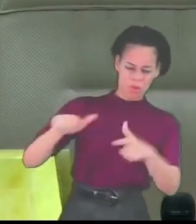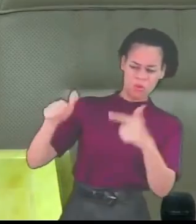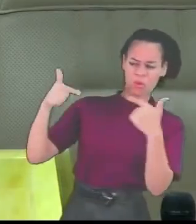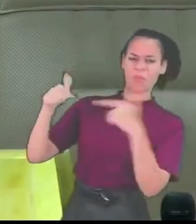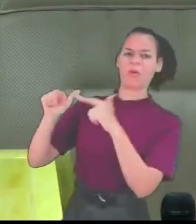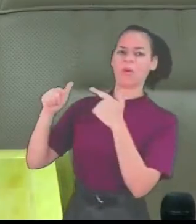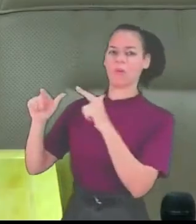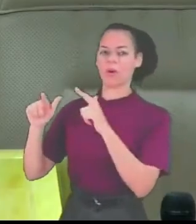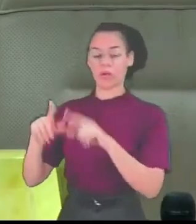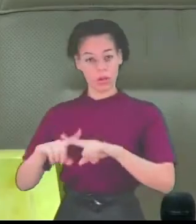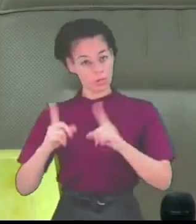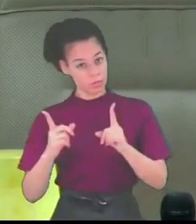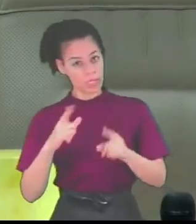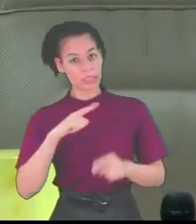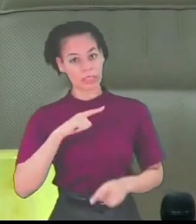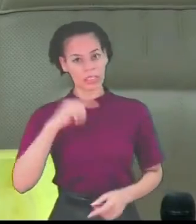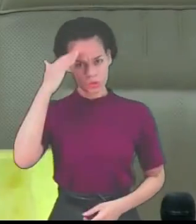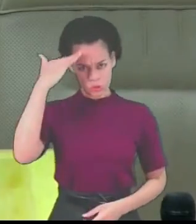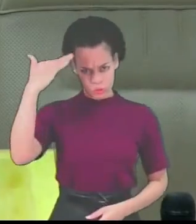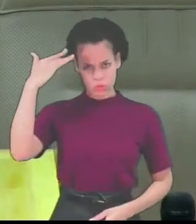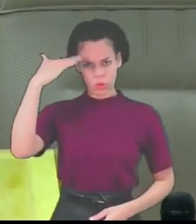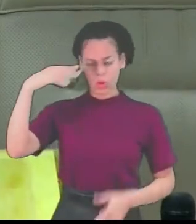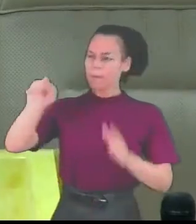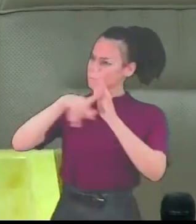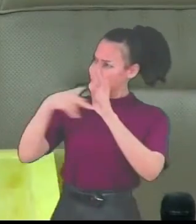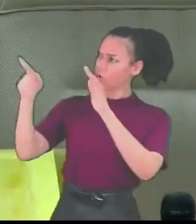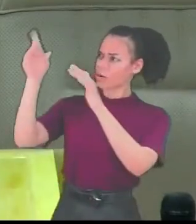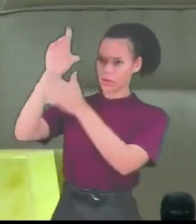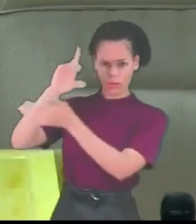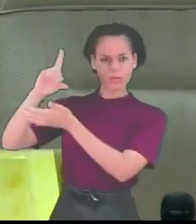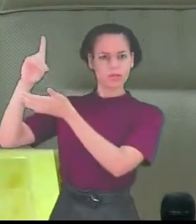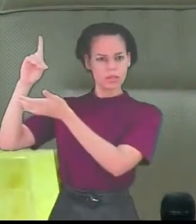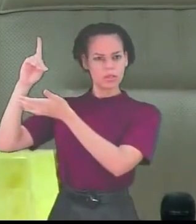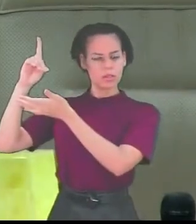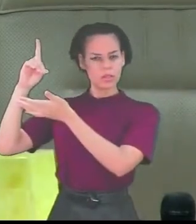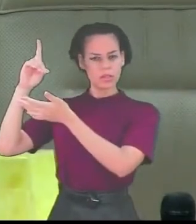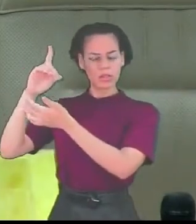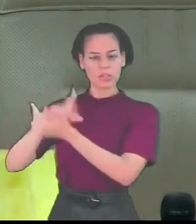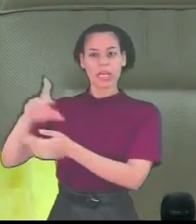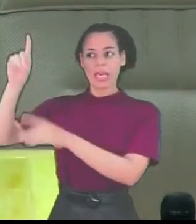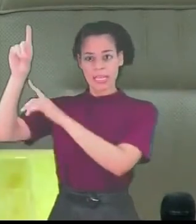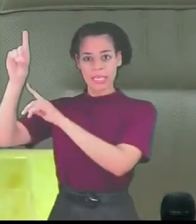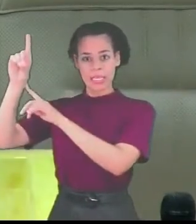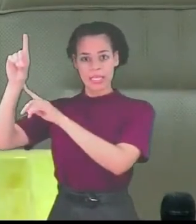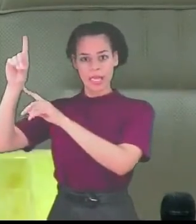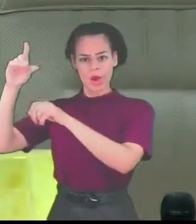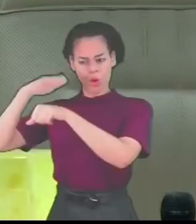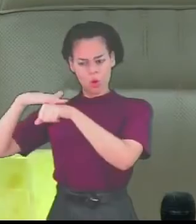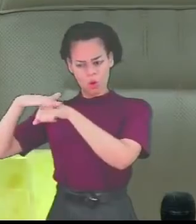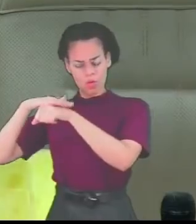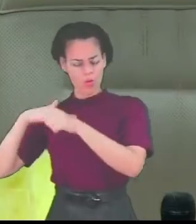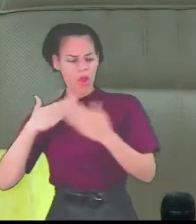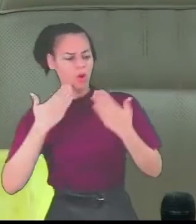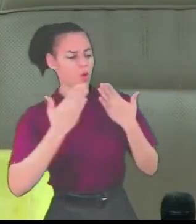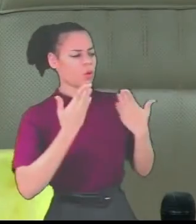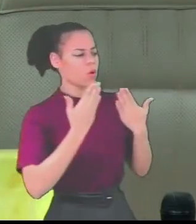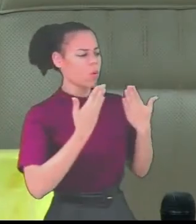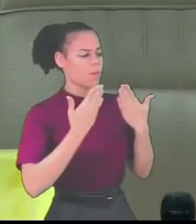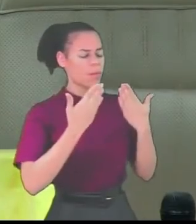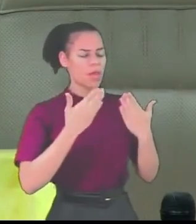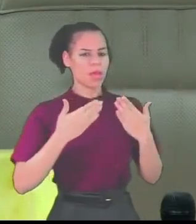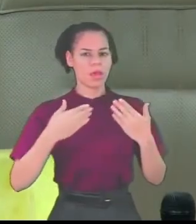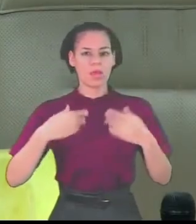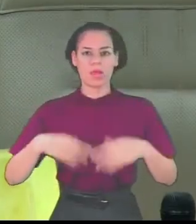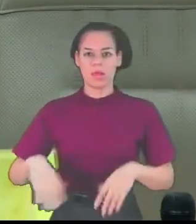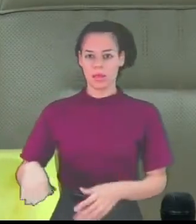mas existem sonhos de Deus o que Deus se comunica que Deus mostra em